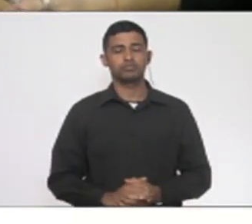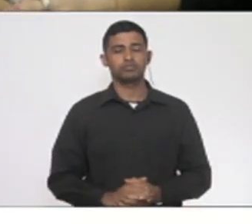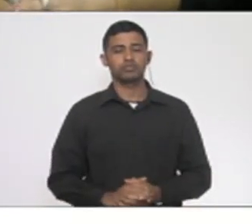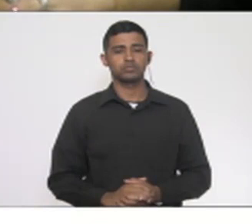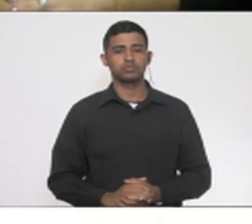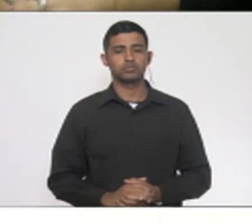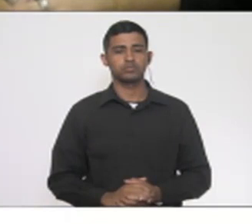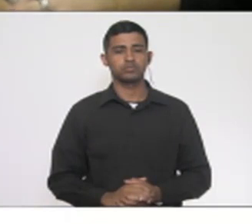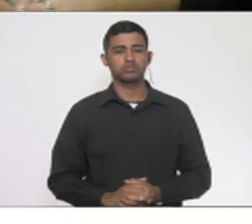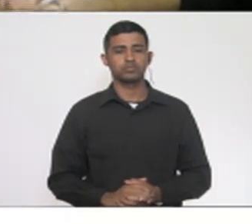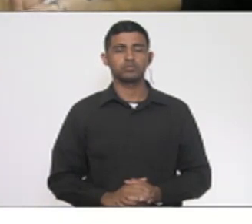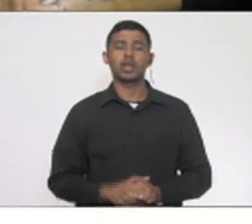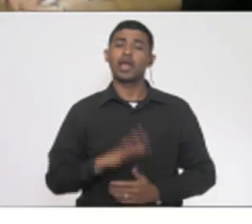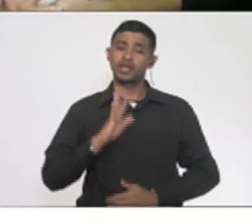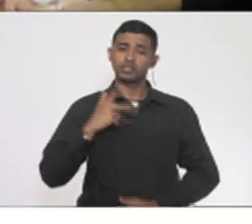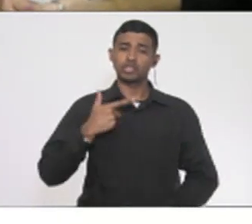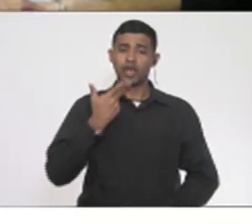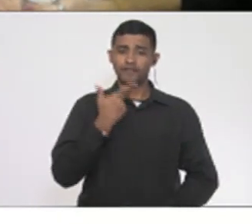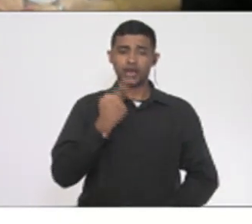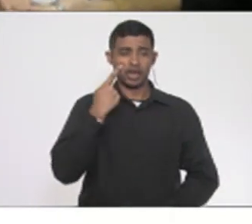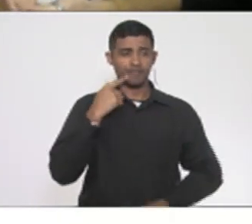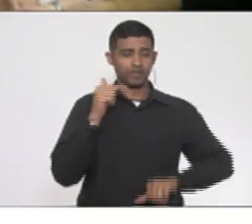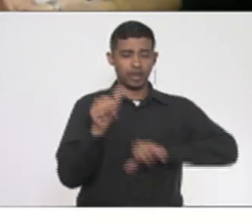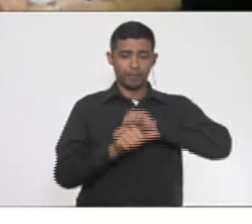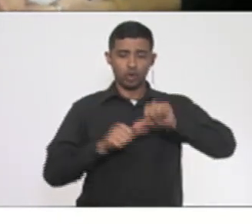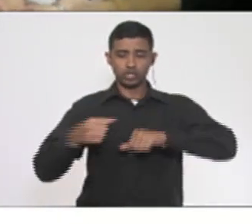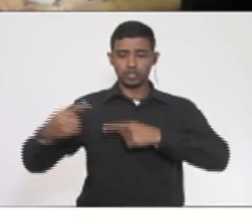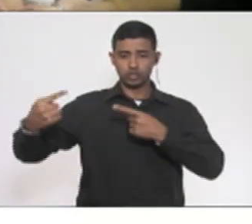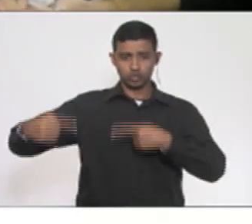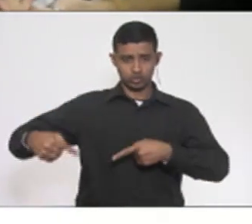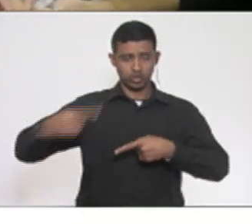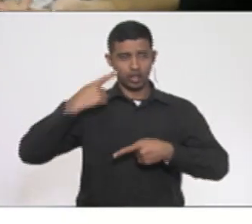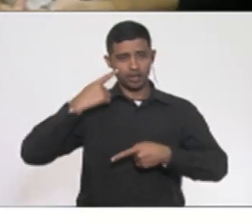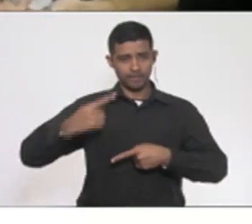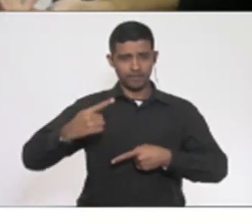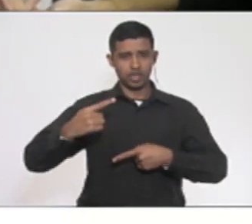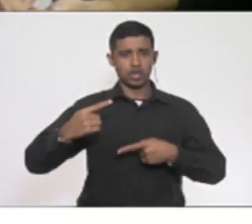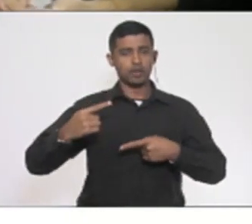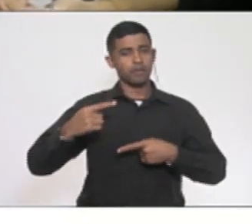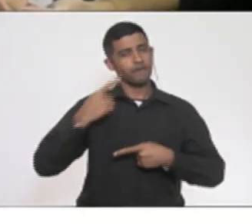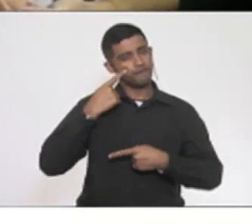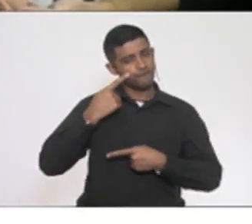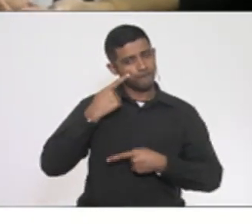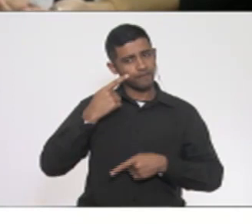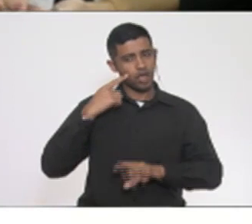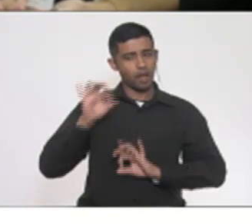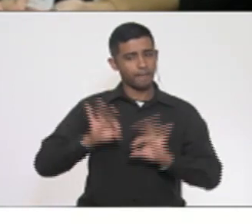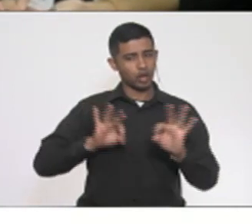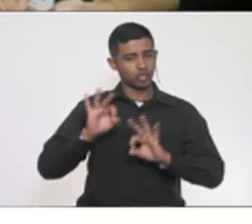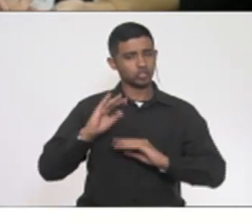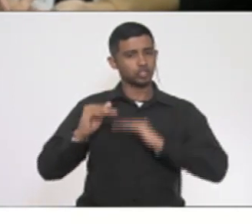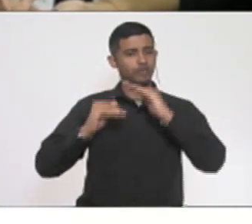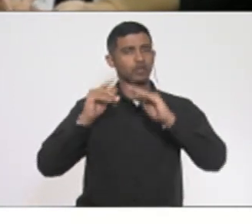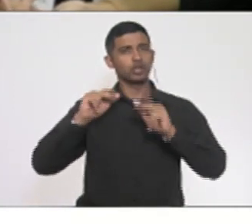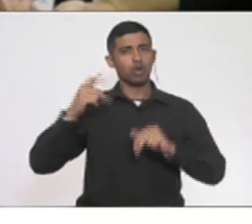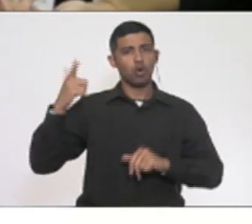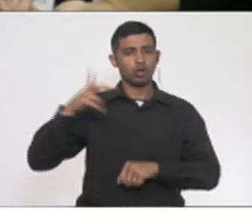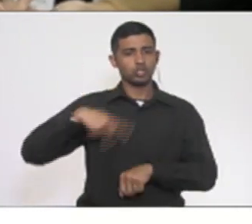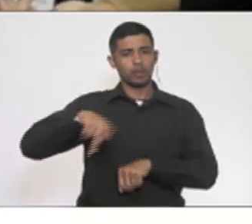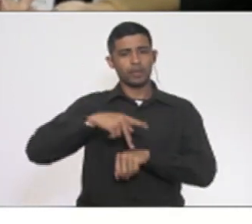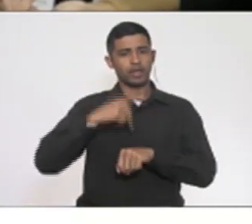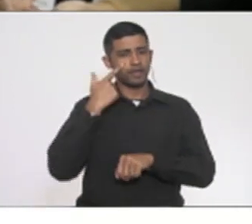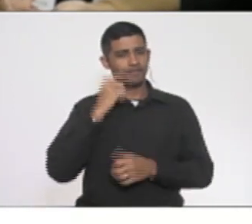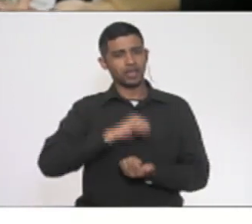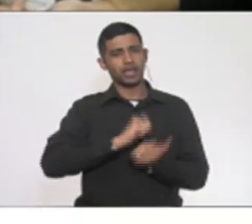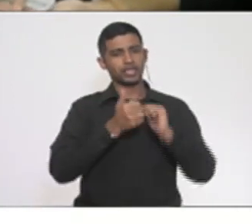endereçado. Então, como eu já falei, a transição para o mercado concorrencial deve levar em conta o processo de evolução, como ocorreu em outros países, no qual a adaptação do marco